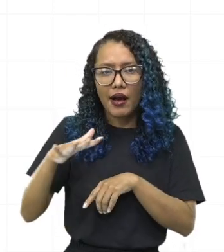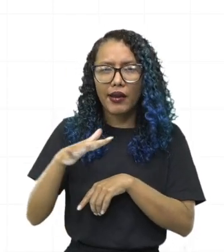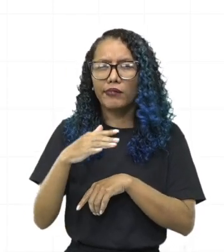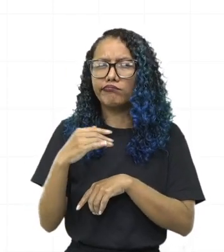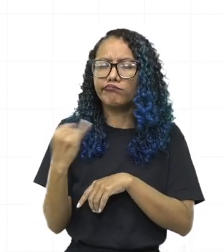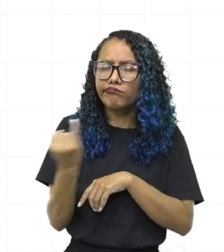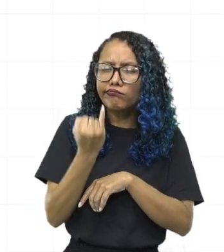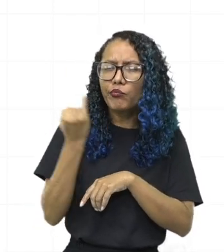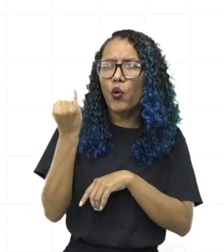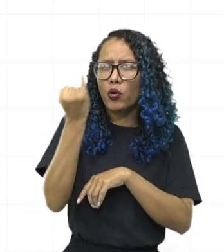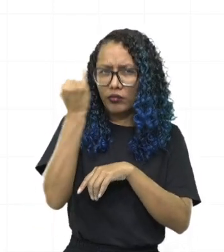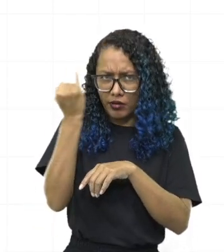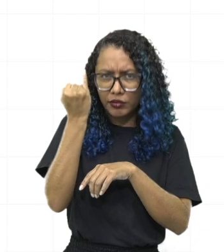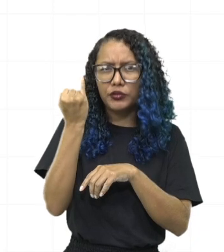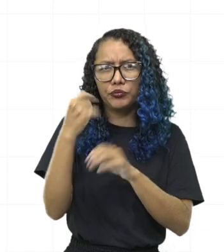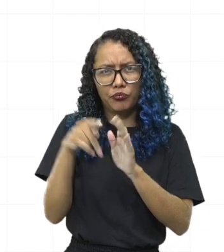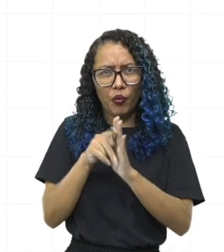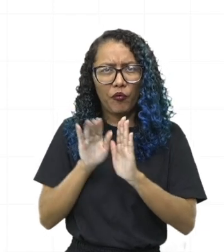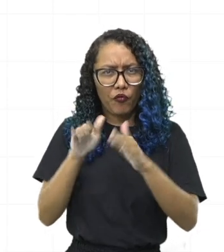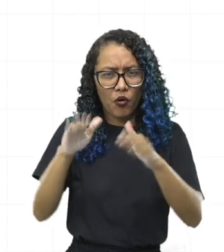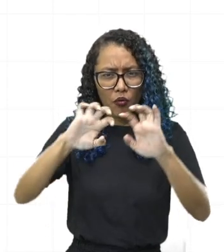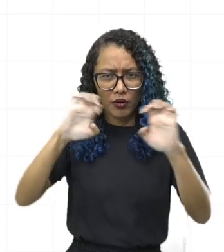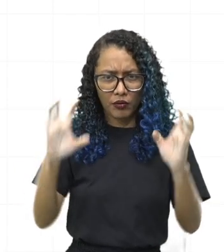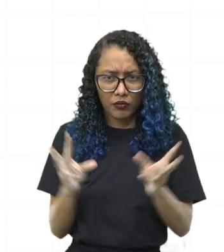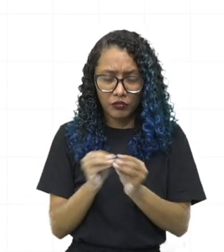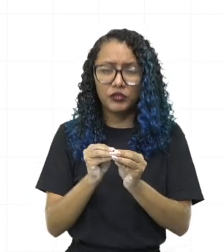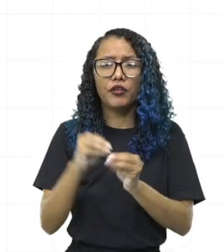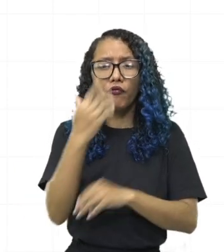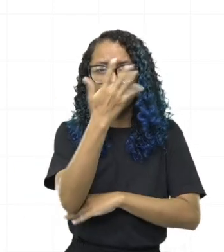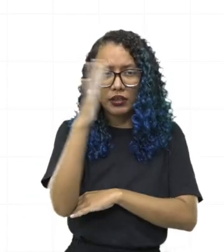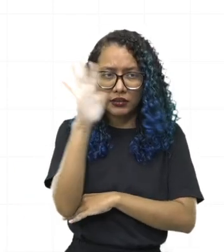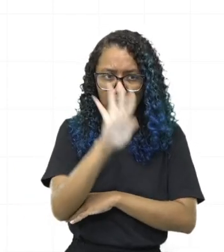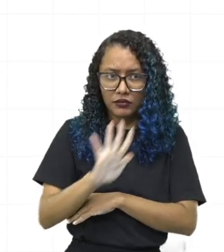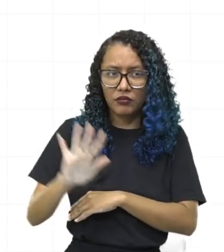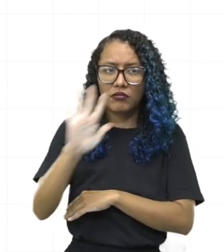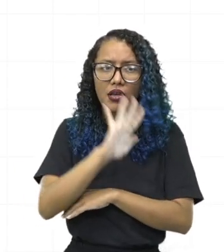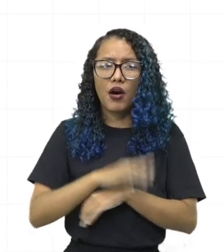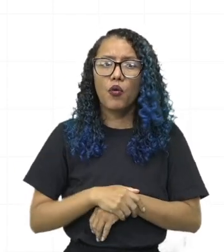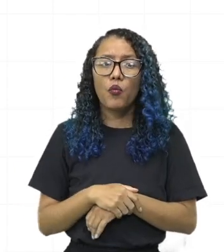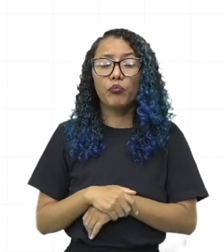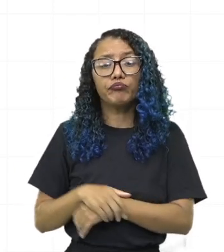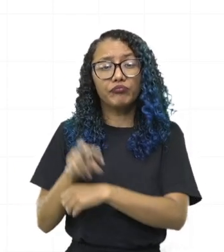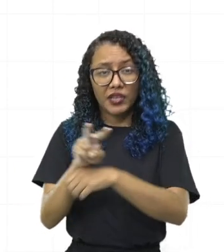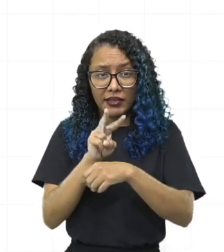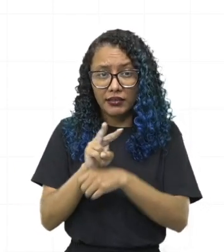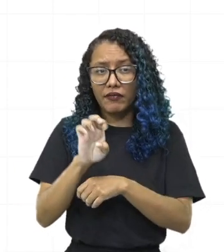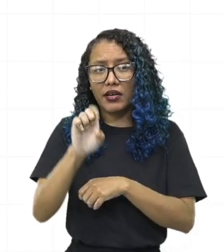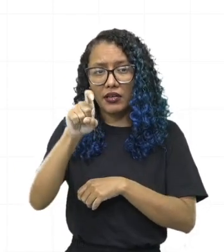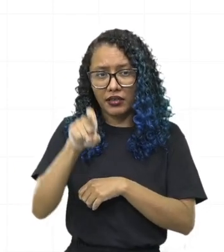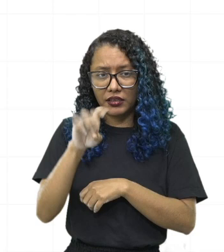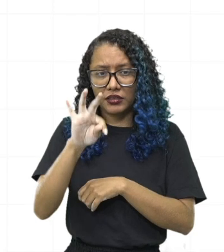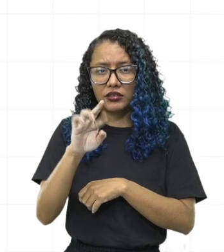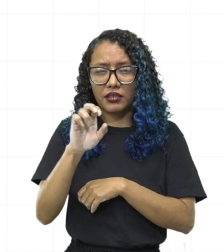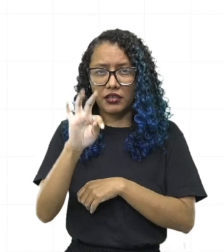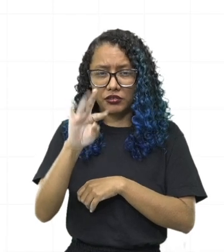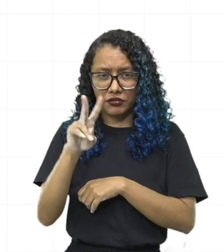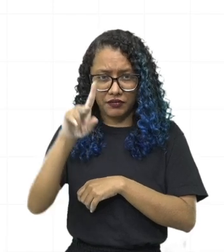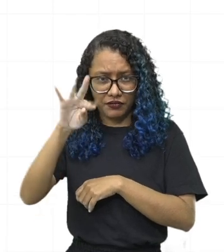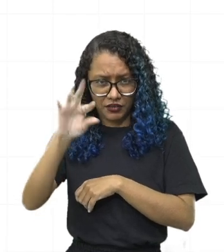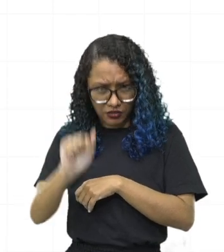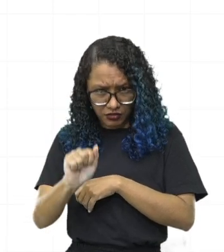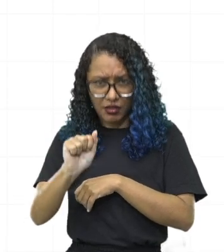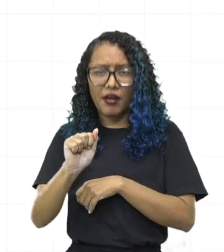relevante interesse ecológico, floresta nacional, reserva extrativista, reserva de